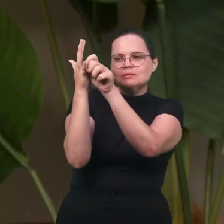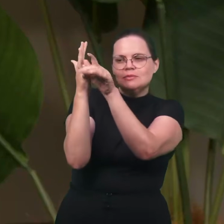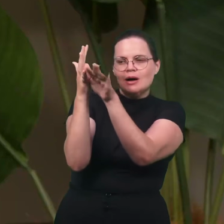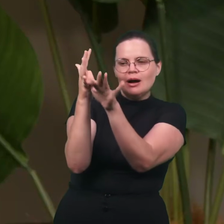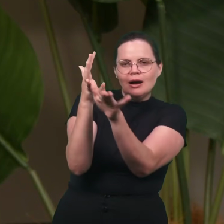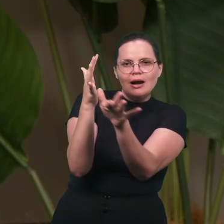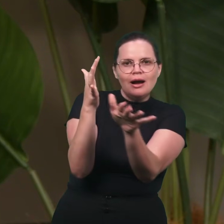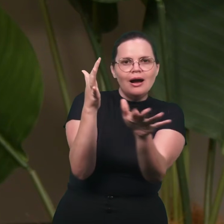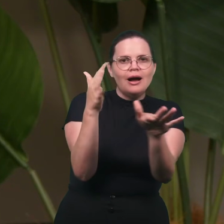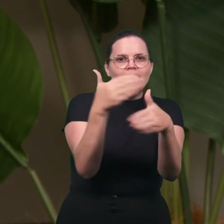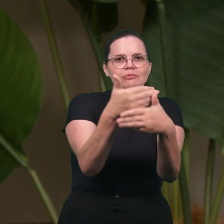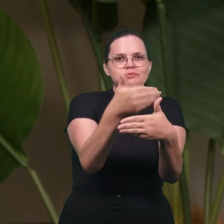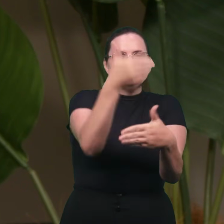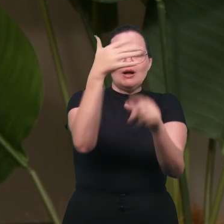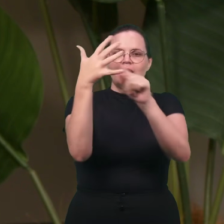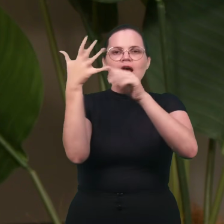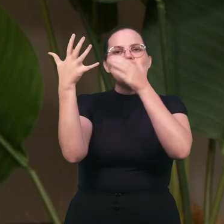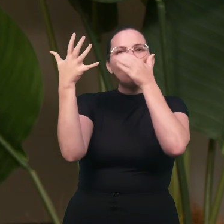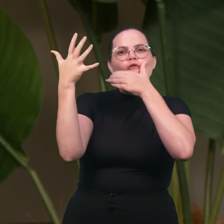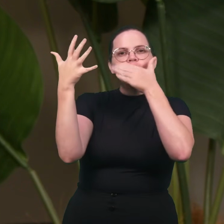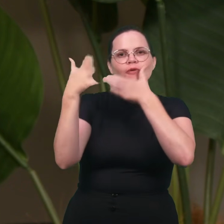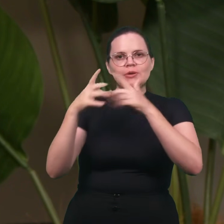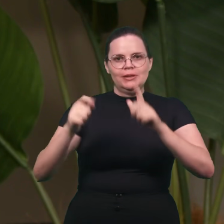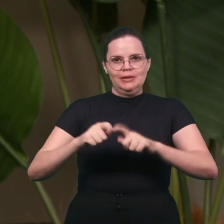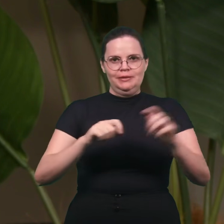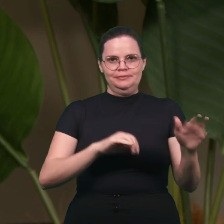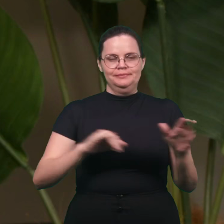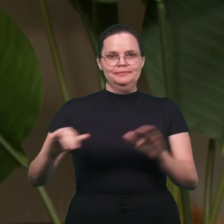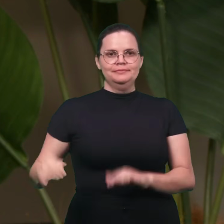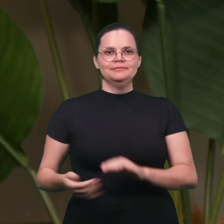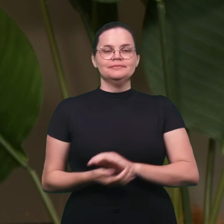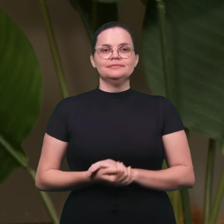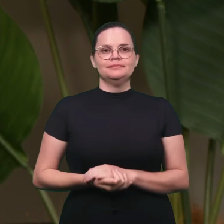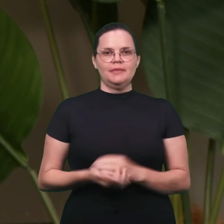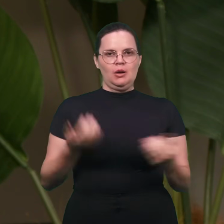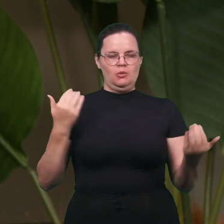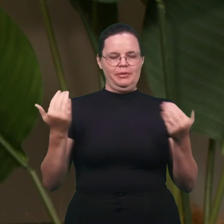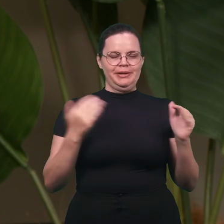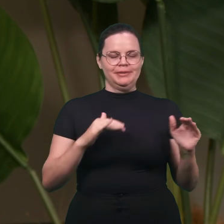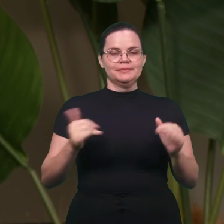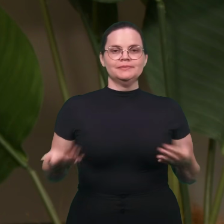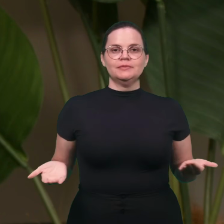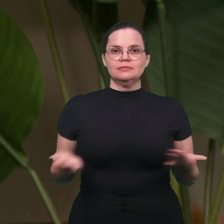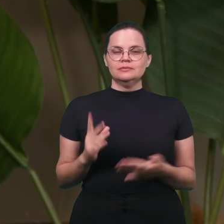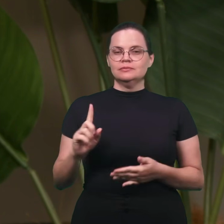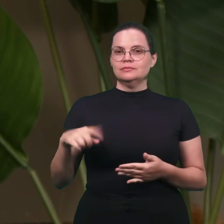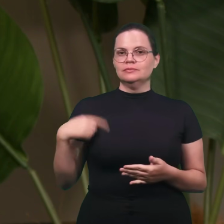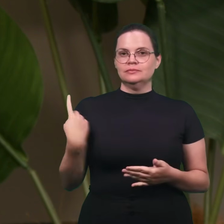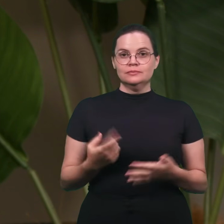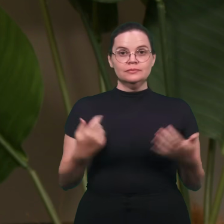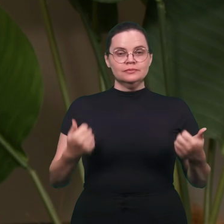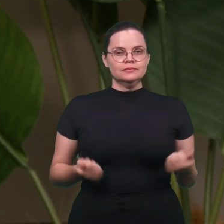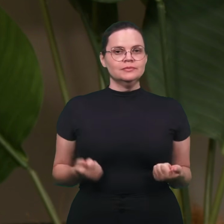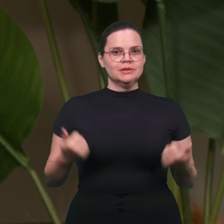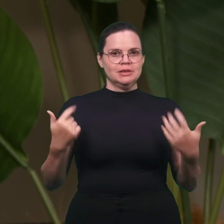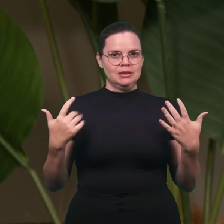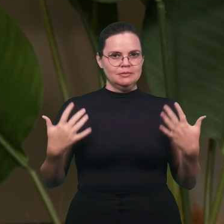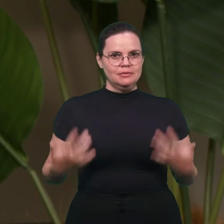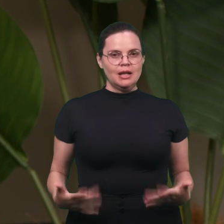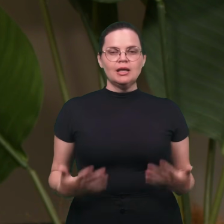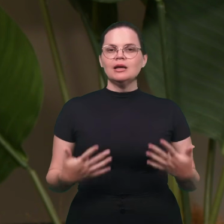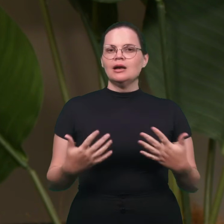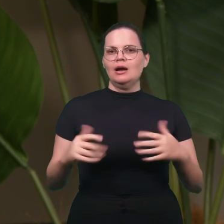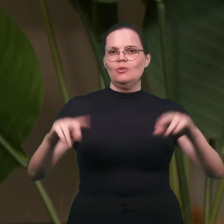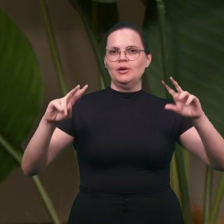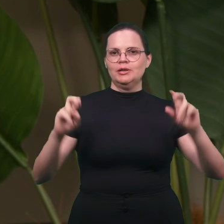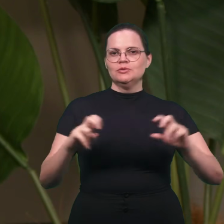Glória a Deus. Então hoje nós vamos abordar este versículo. Emprestamos lá de Gênesis